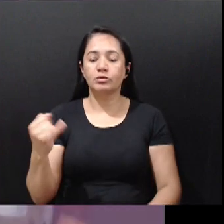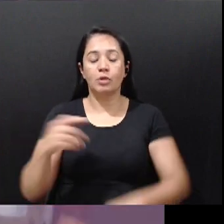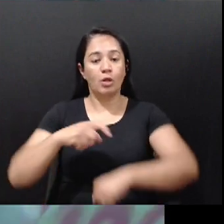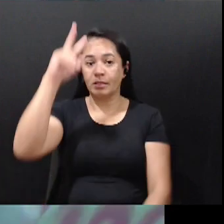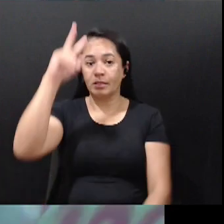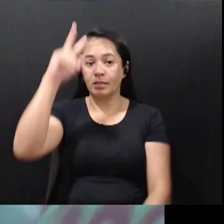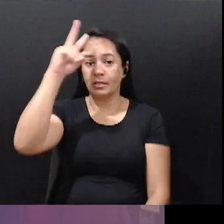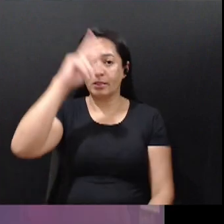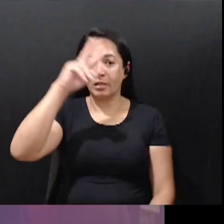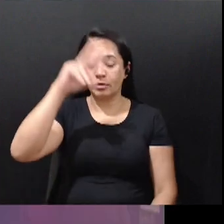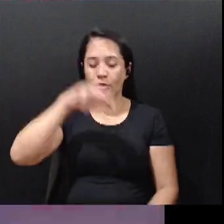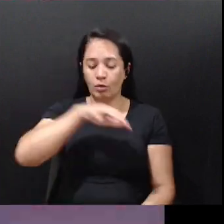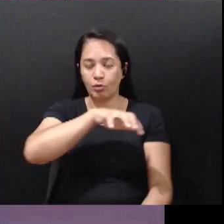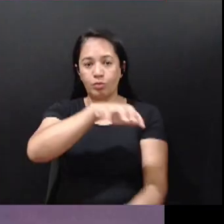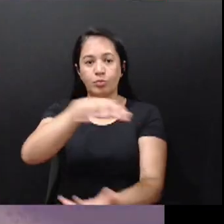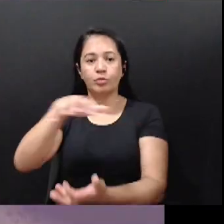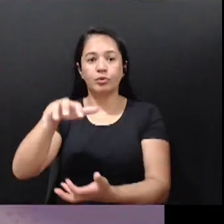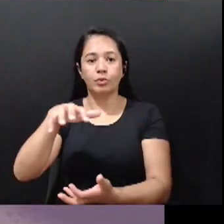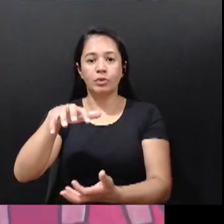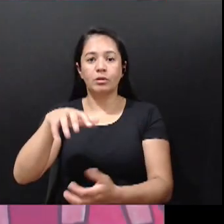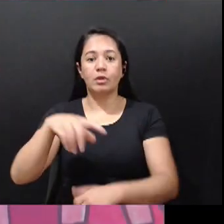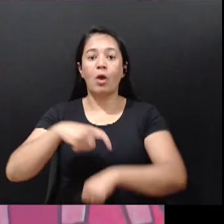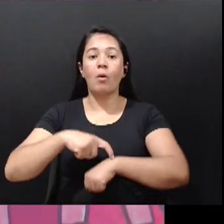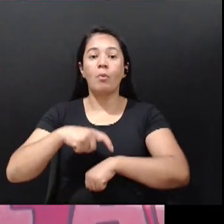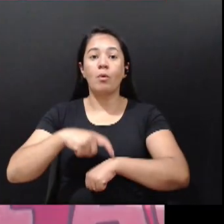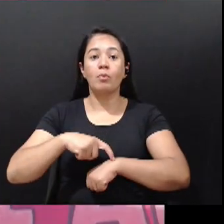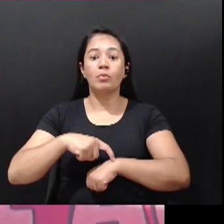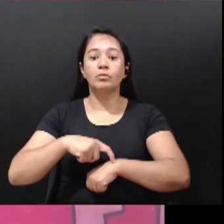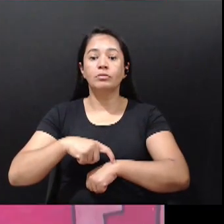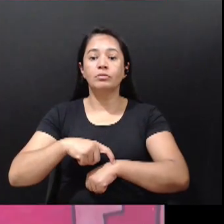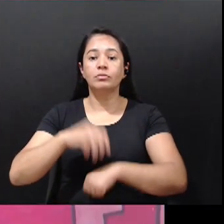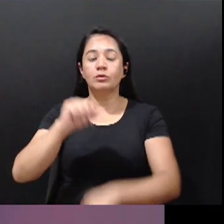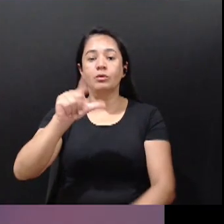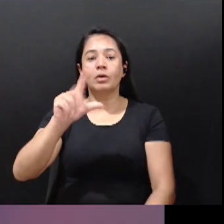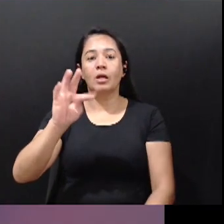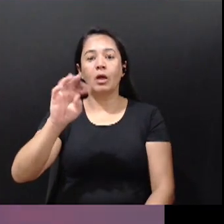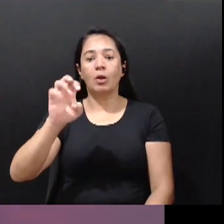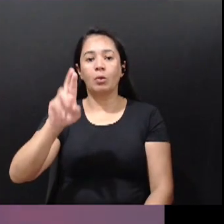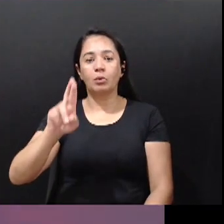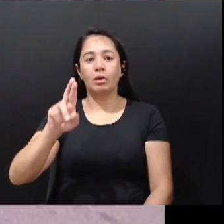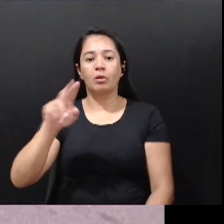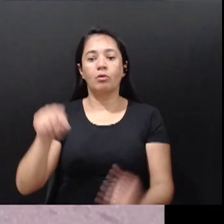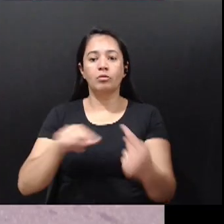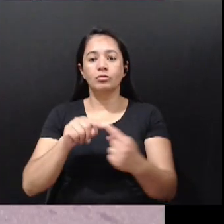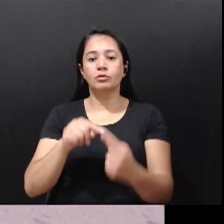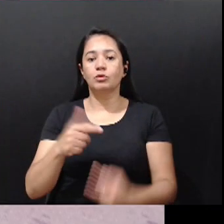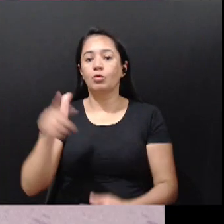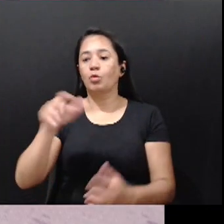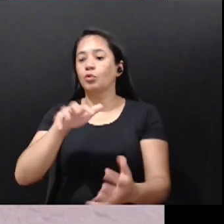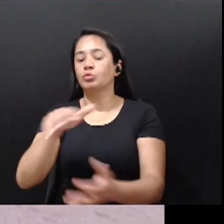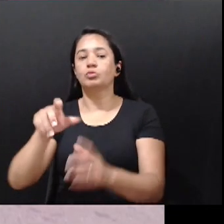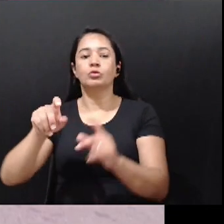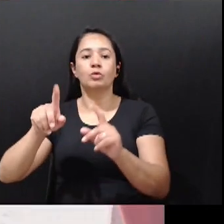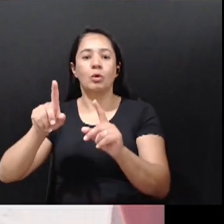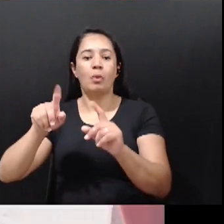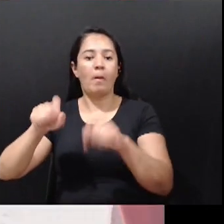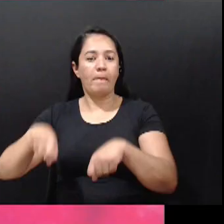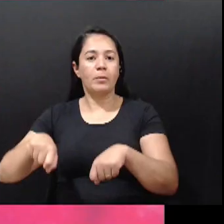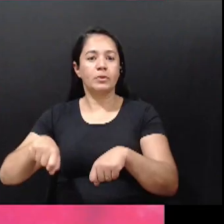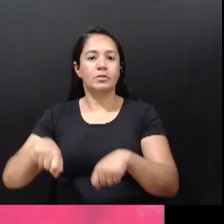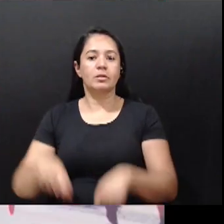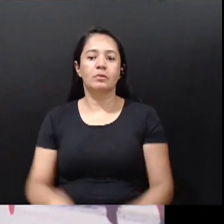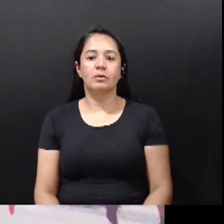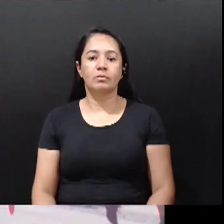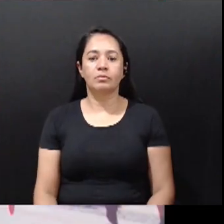mundial. Era o momento do altermundialismo, da ideia de que um outro mundo é possível, e não é à toa